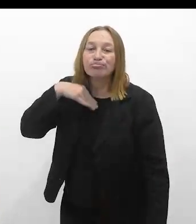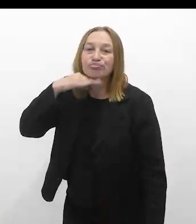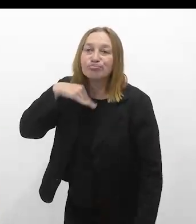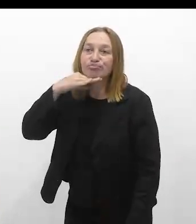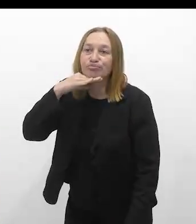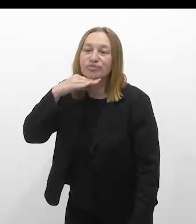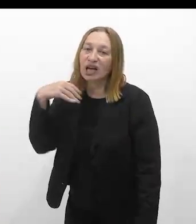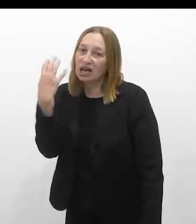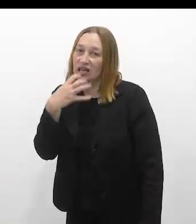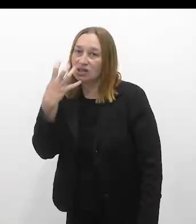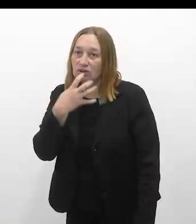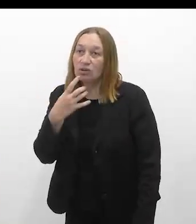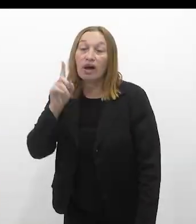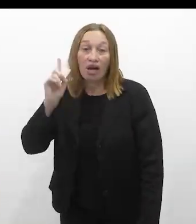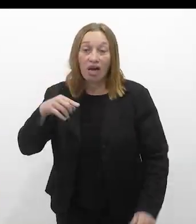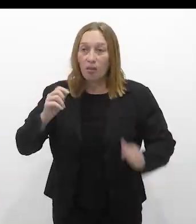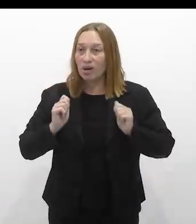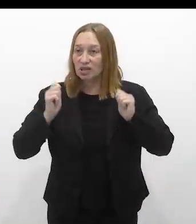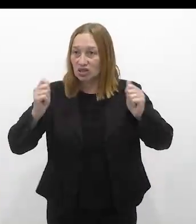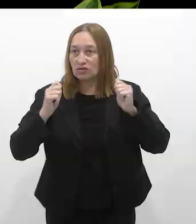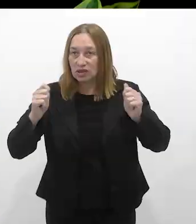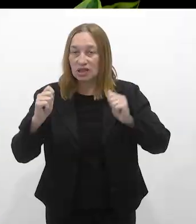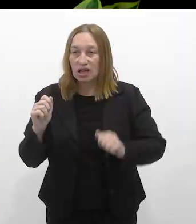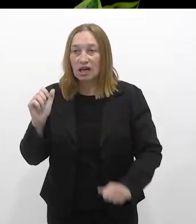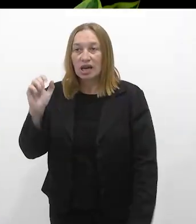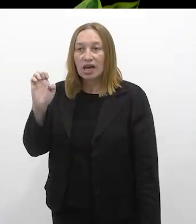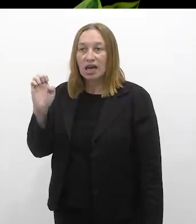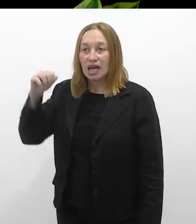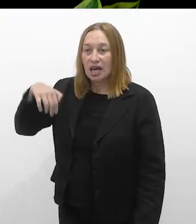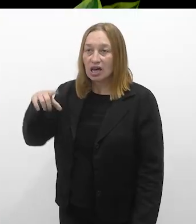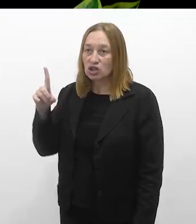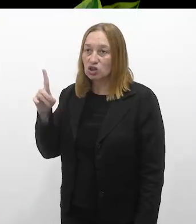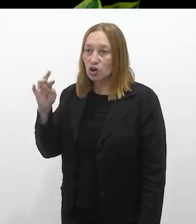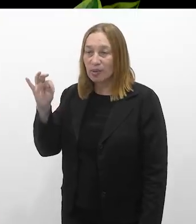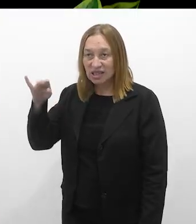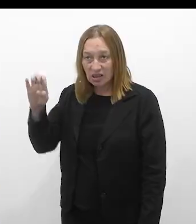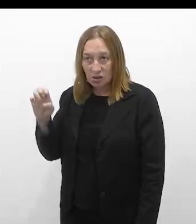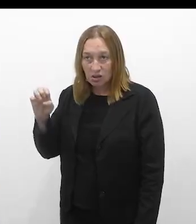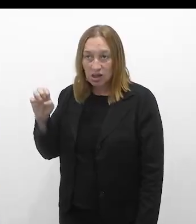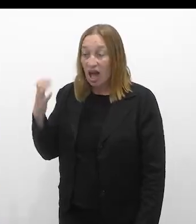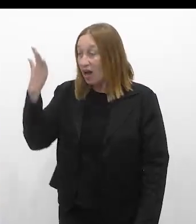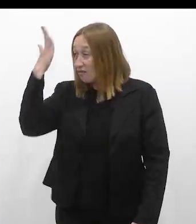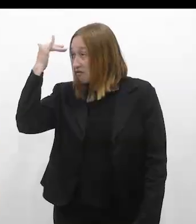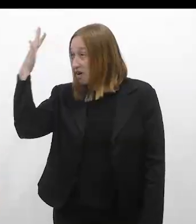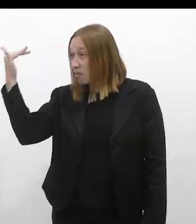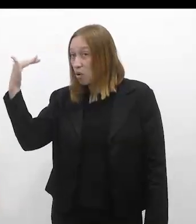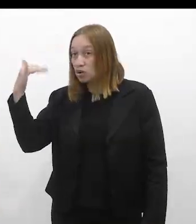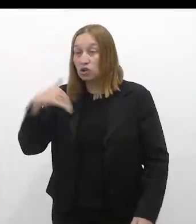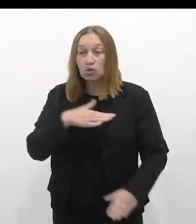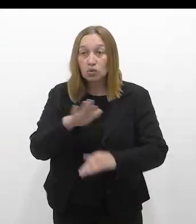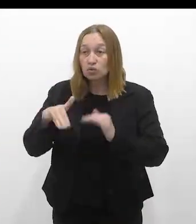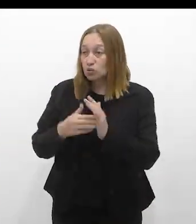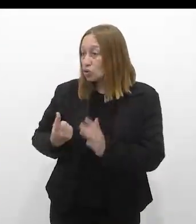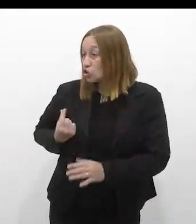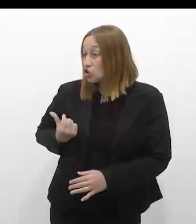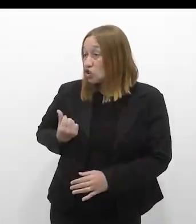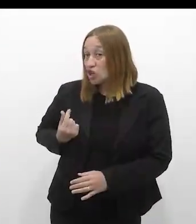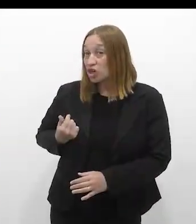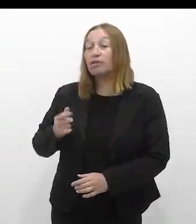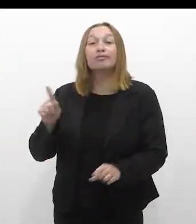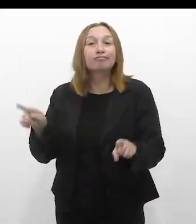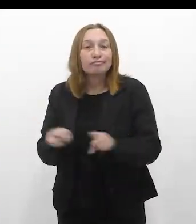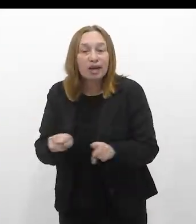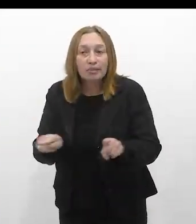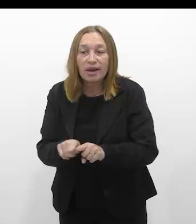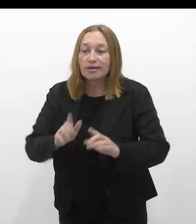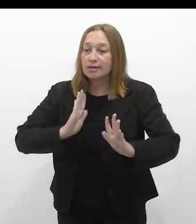foi ela é uma defensora também, uma ativista da endometriose. E a Anitta, famosa, com todos os recursos financeiros,